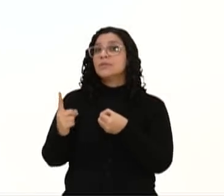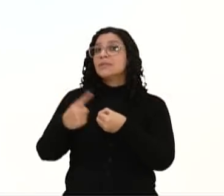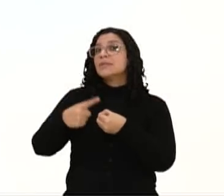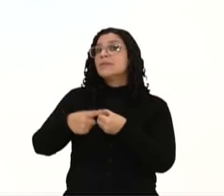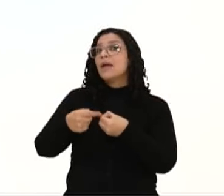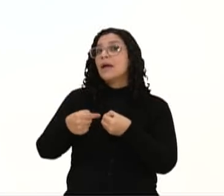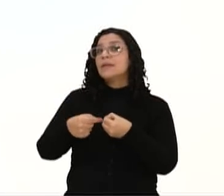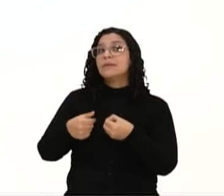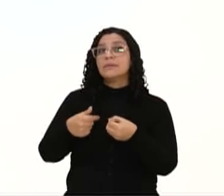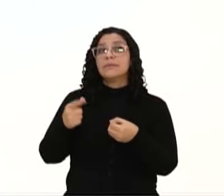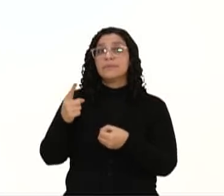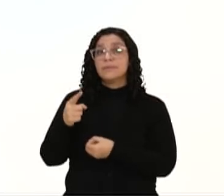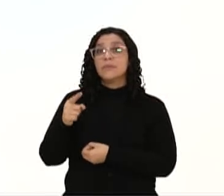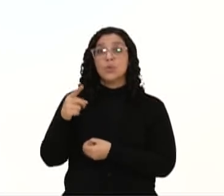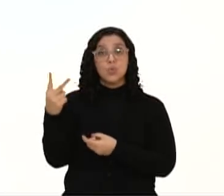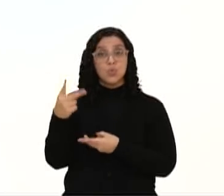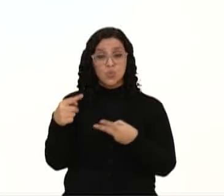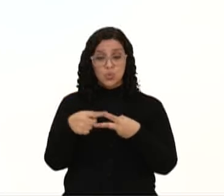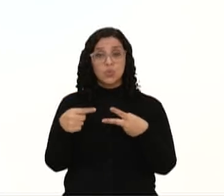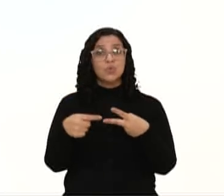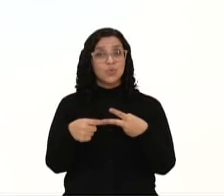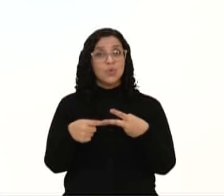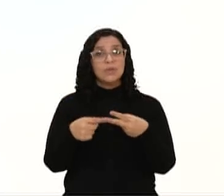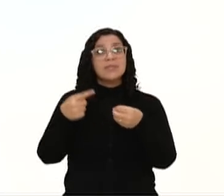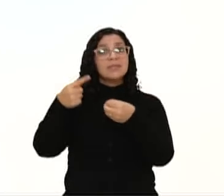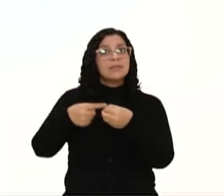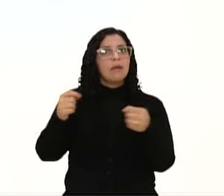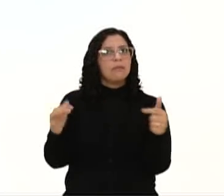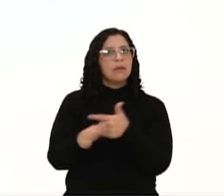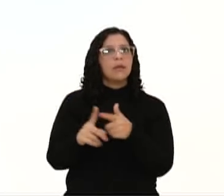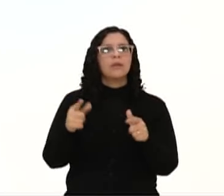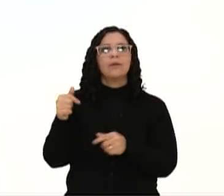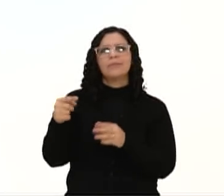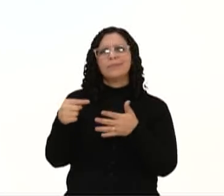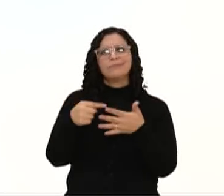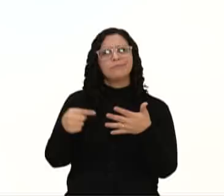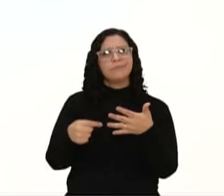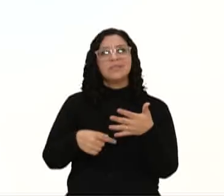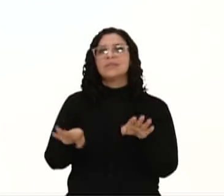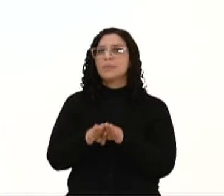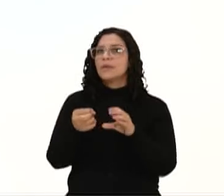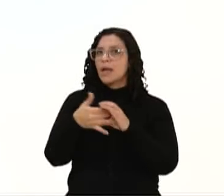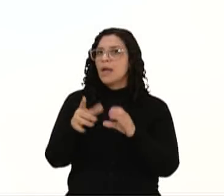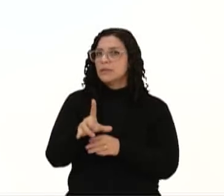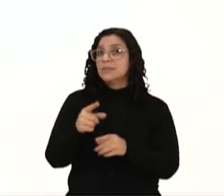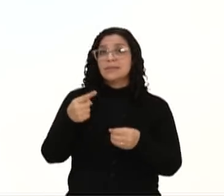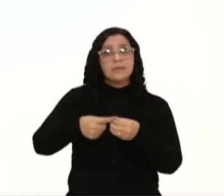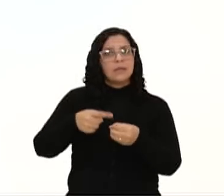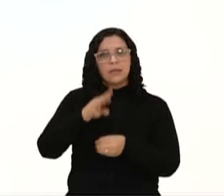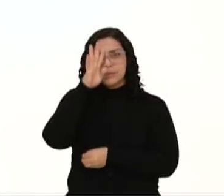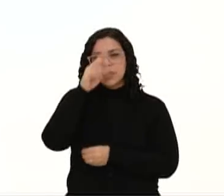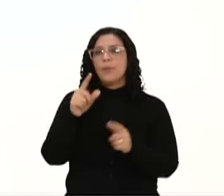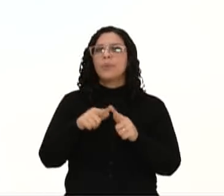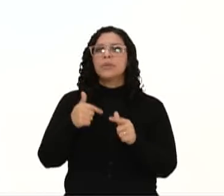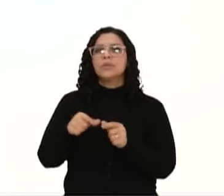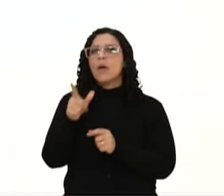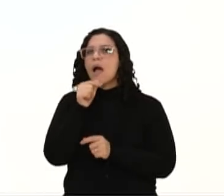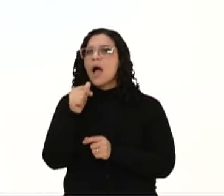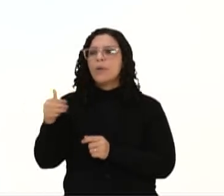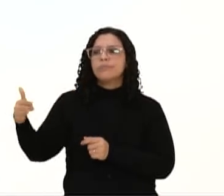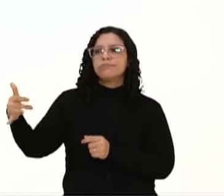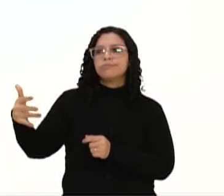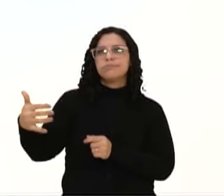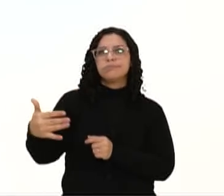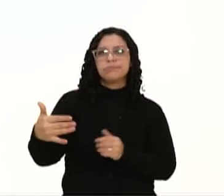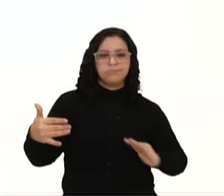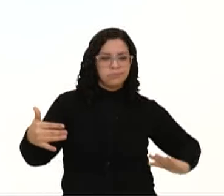grande centro. Tanto o Tietê quanto o Iguaçu e os outros exemplos aqui têm essa característica. E aí depois ele vai recebendo mais